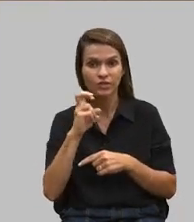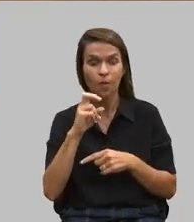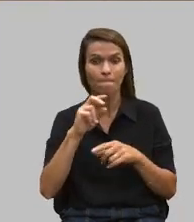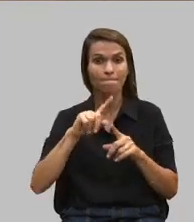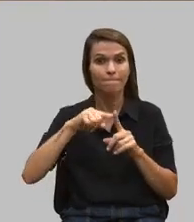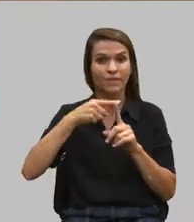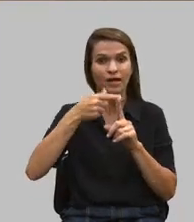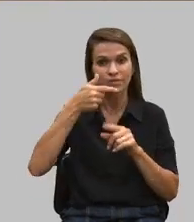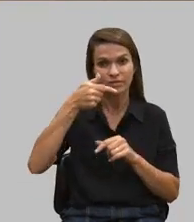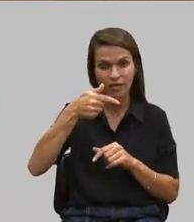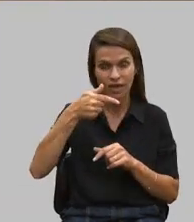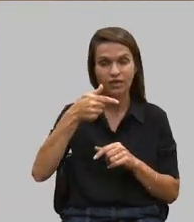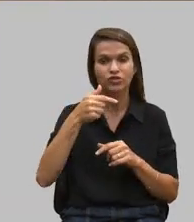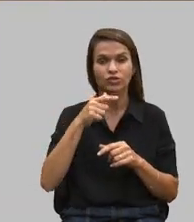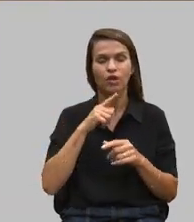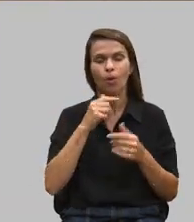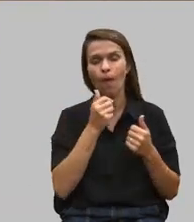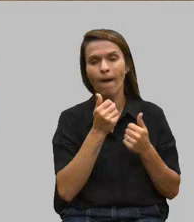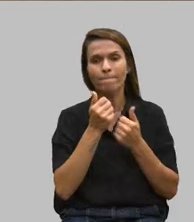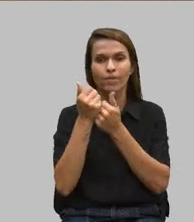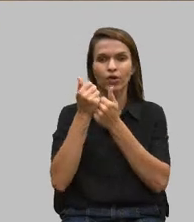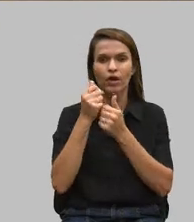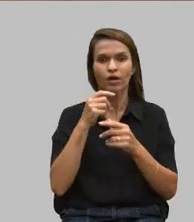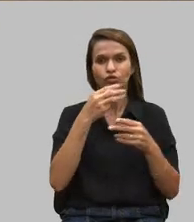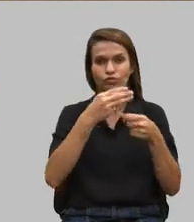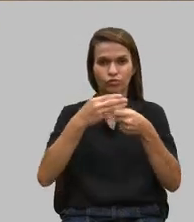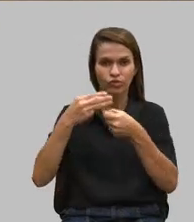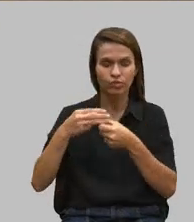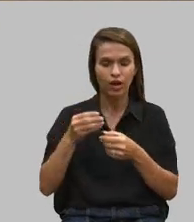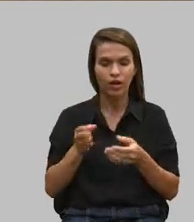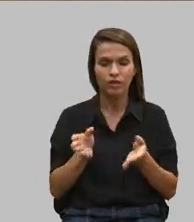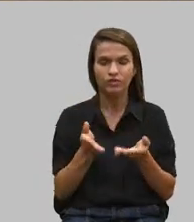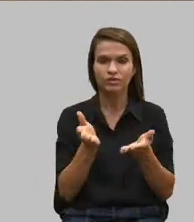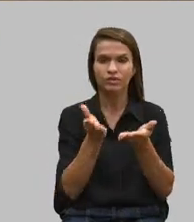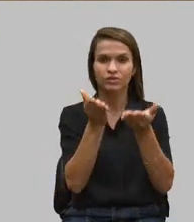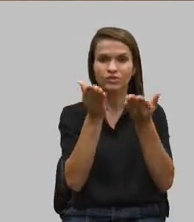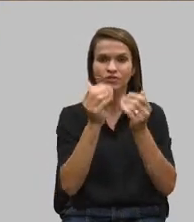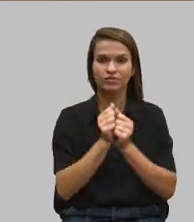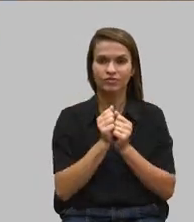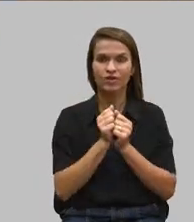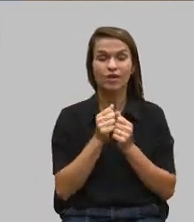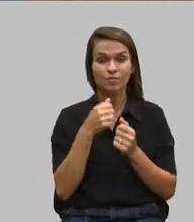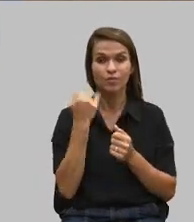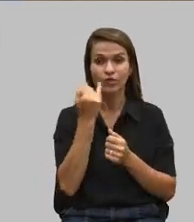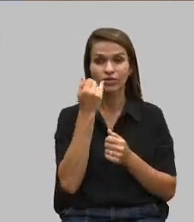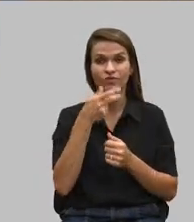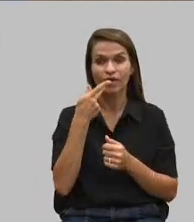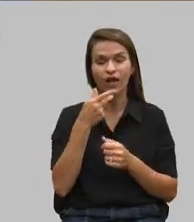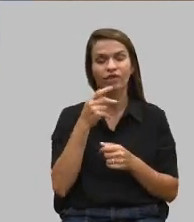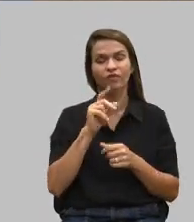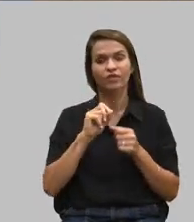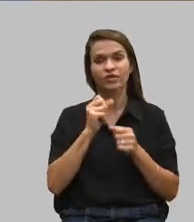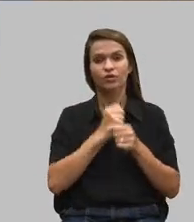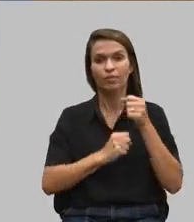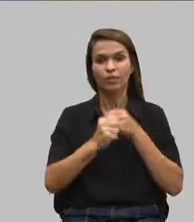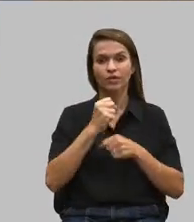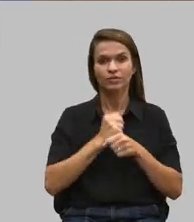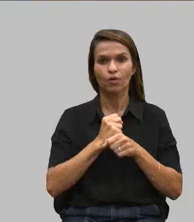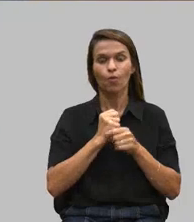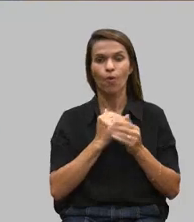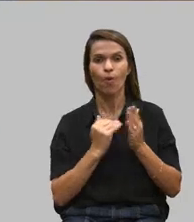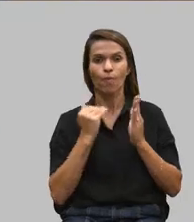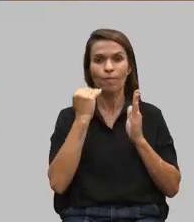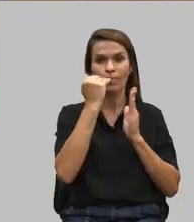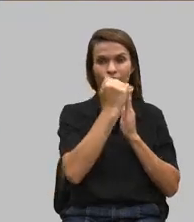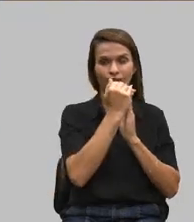recurso Para apoiar os municípios para que isso realmente incentive eu acho importante mencionar também Fábio que a gente fez ano passado um aumento importante também do